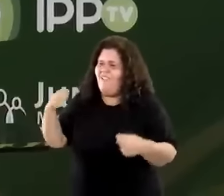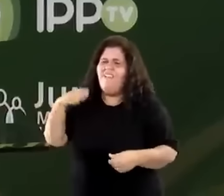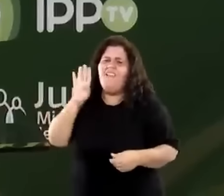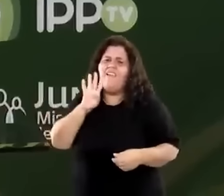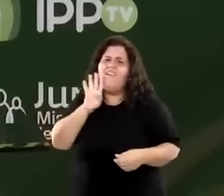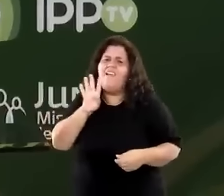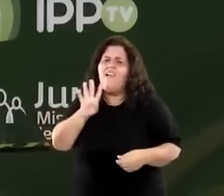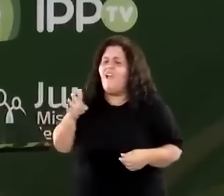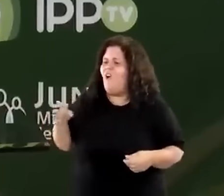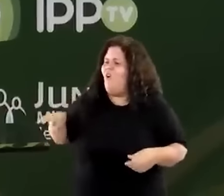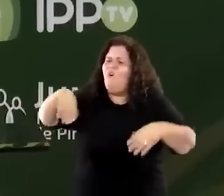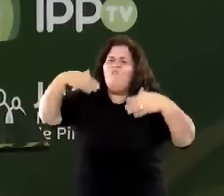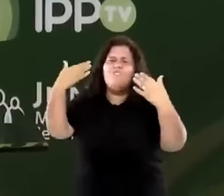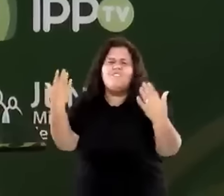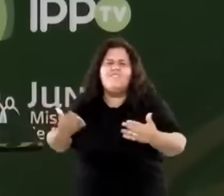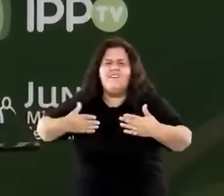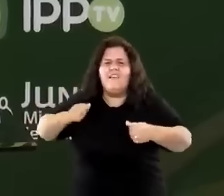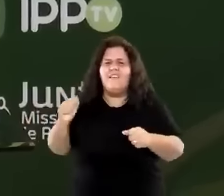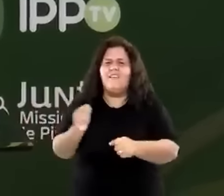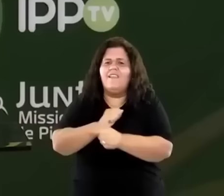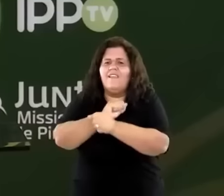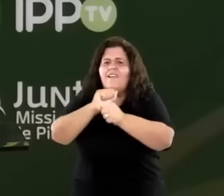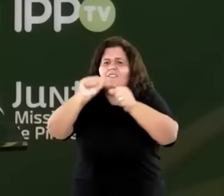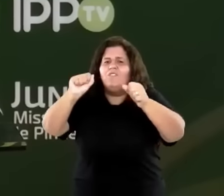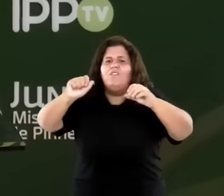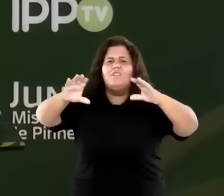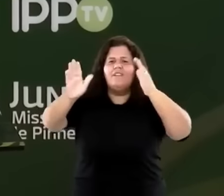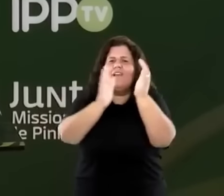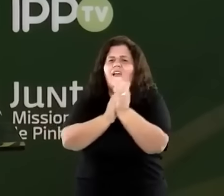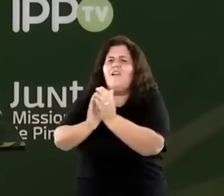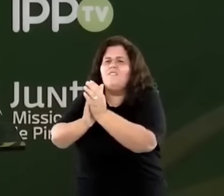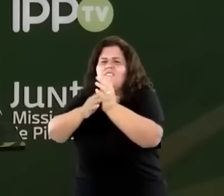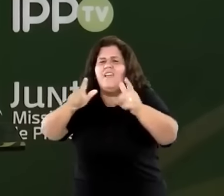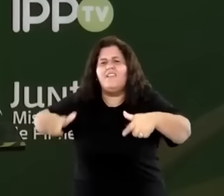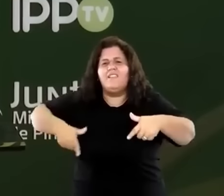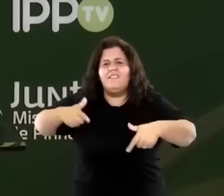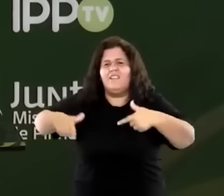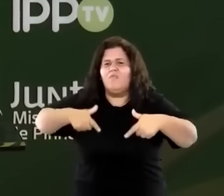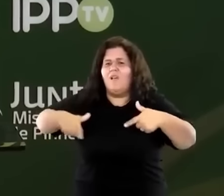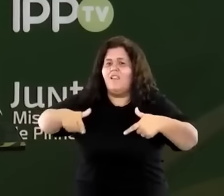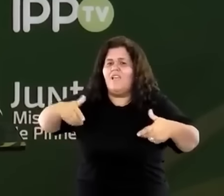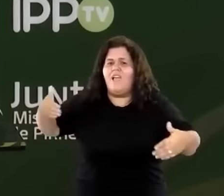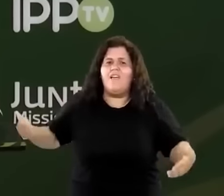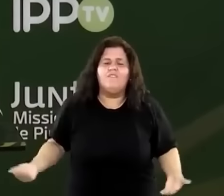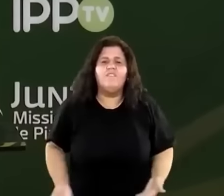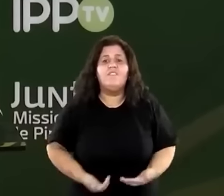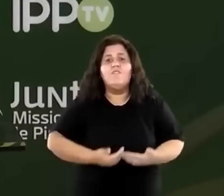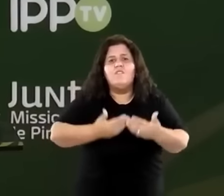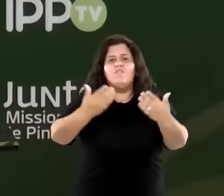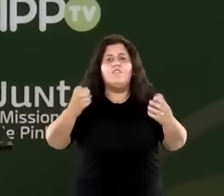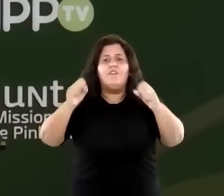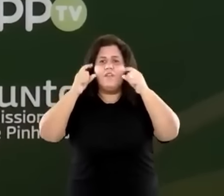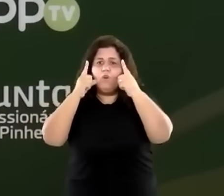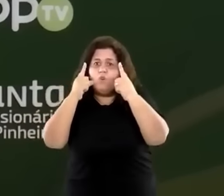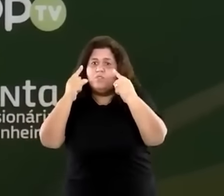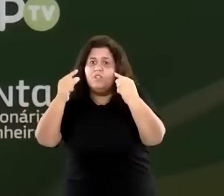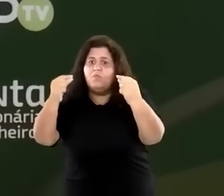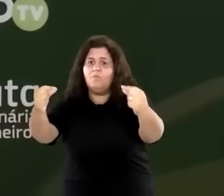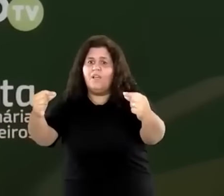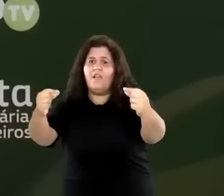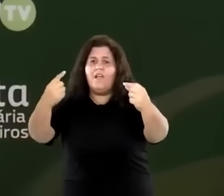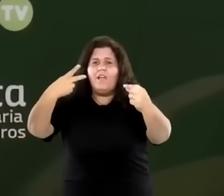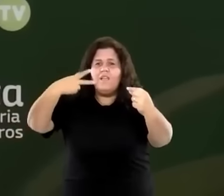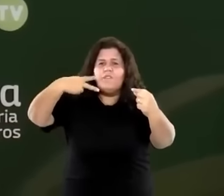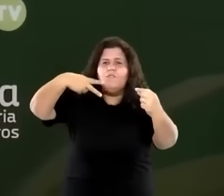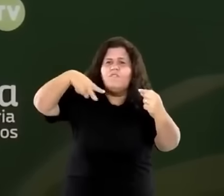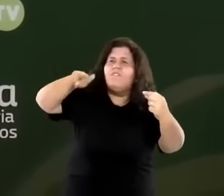adorar você vai trabalhar os seus servos o servirão você vai contemplar sua face você vai